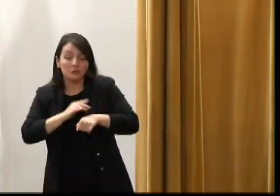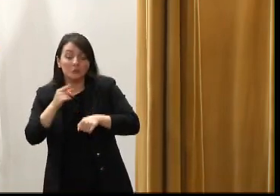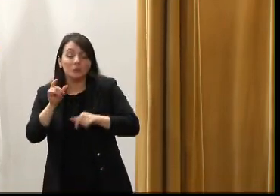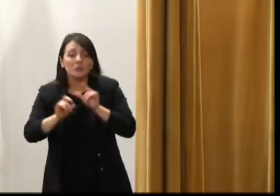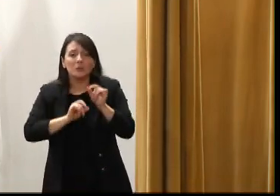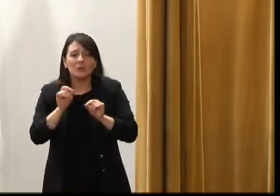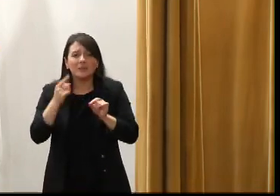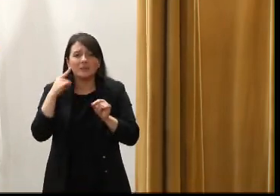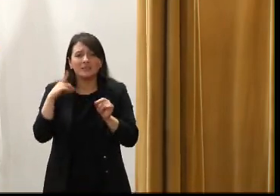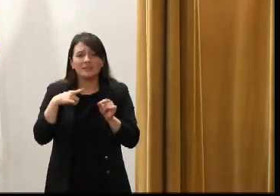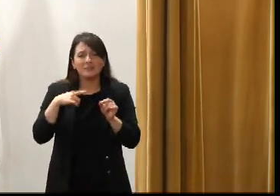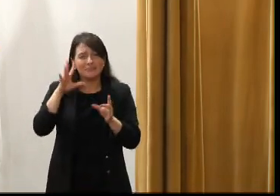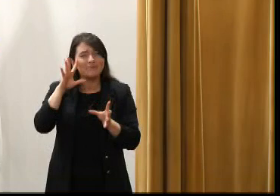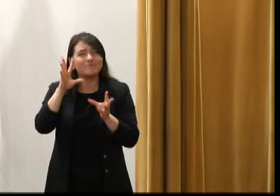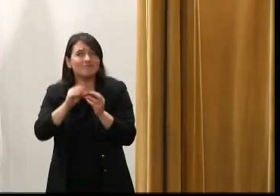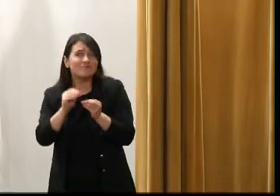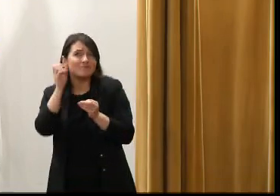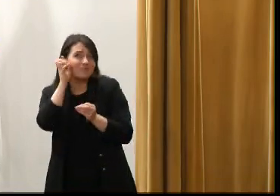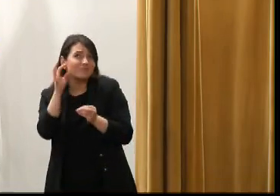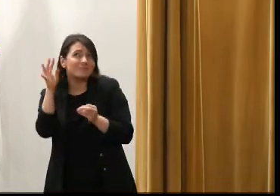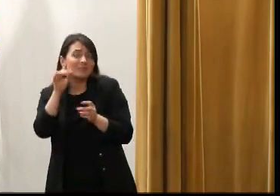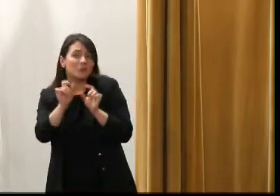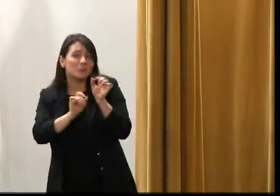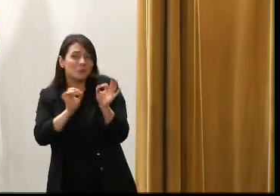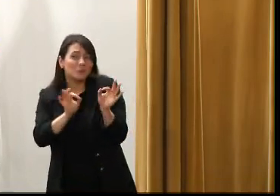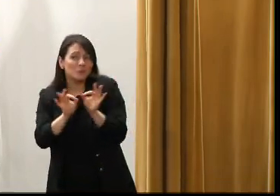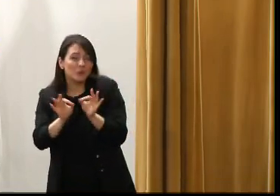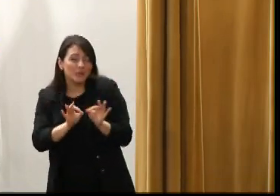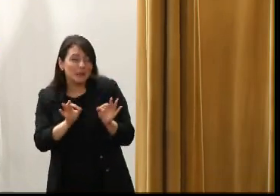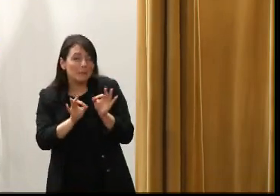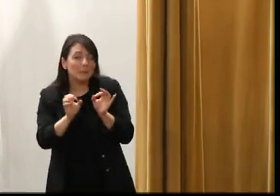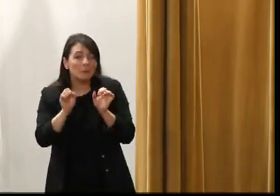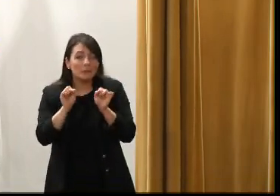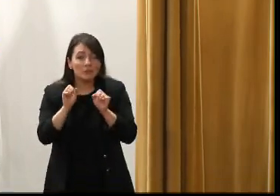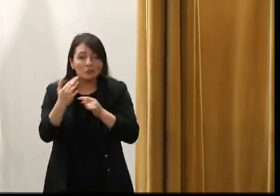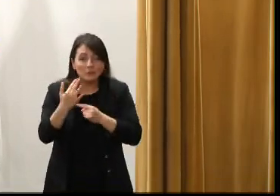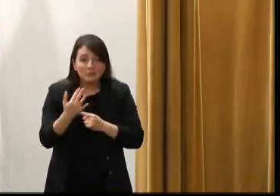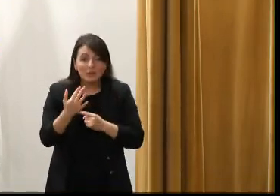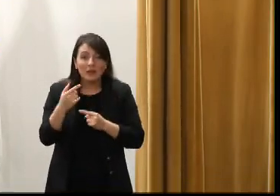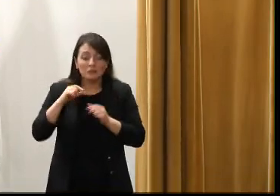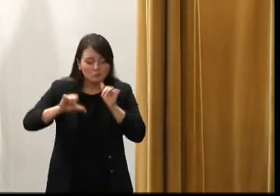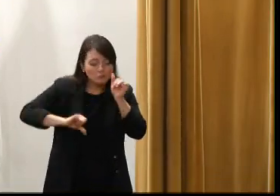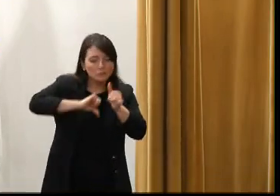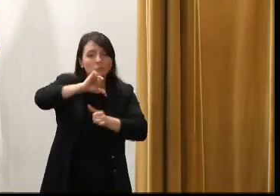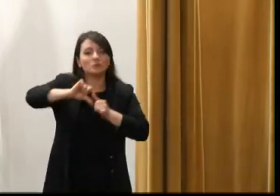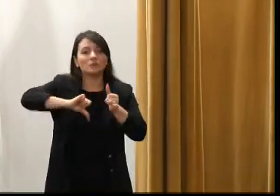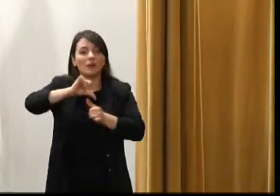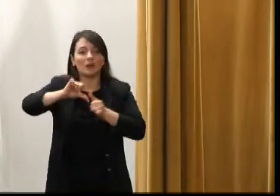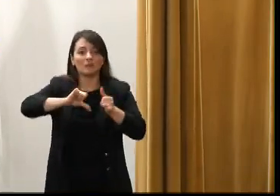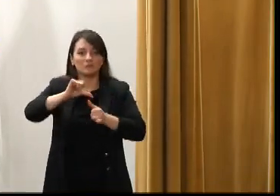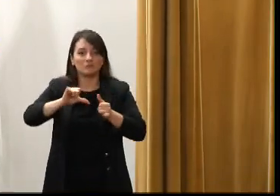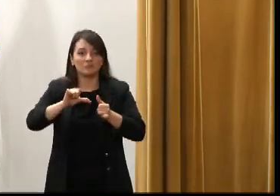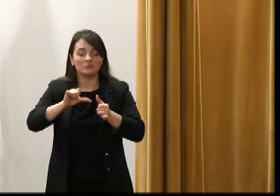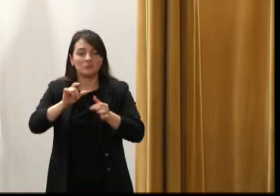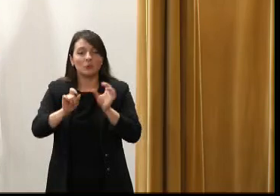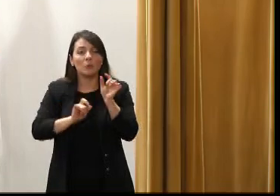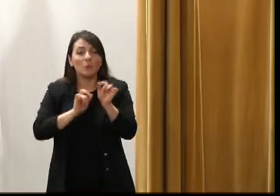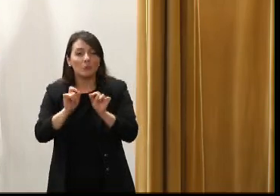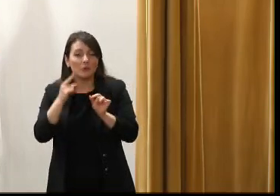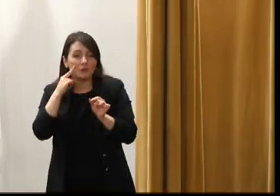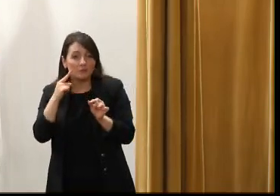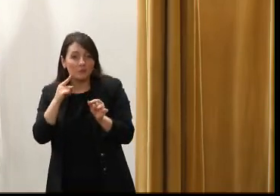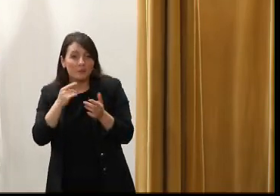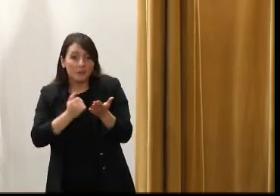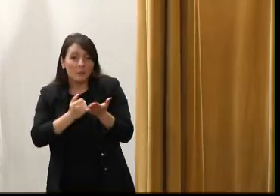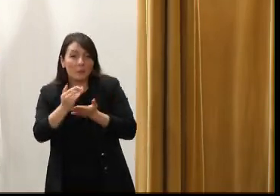serão retiradas conclusões que vão ter, possivelmente, uma possibilidade de transformação. Ou seja, o licenciamento